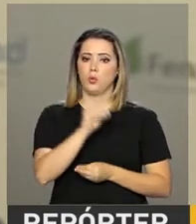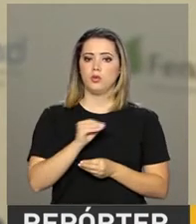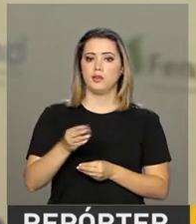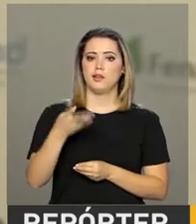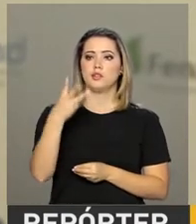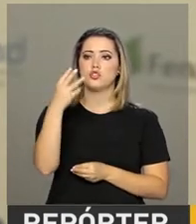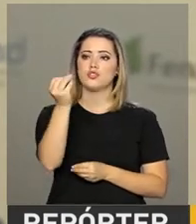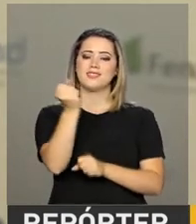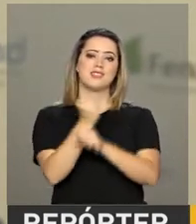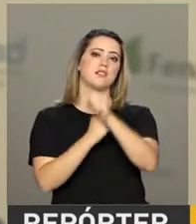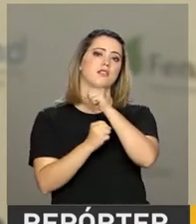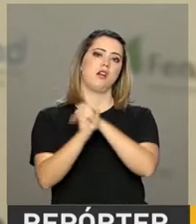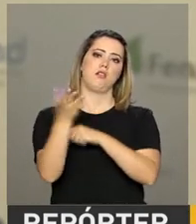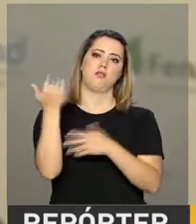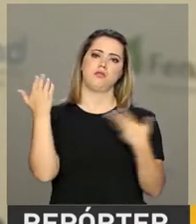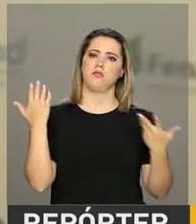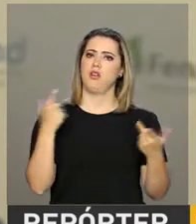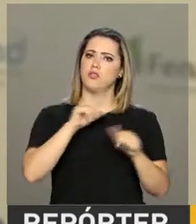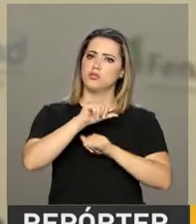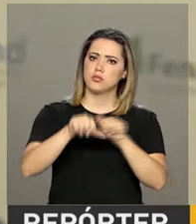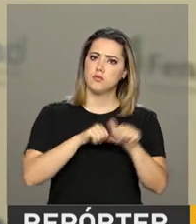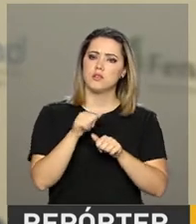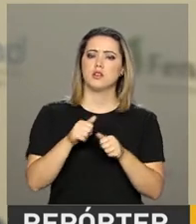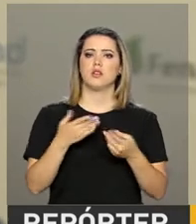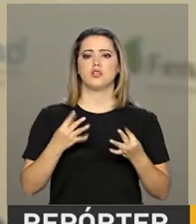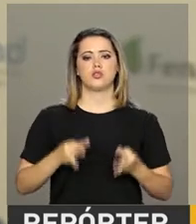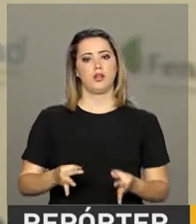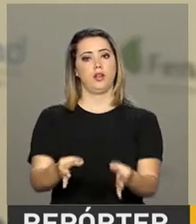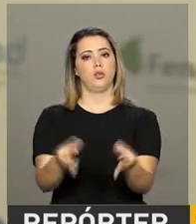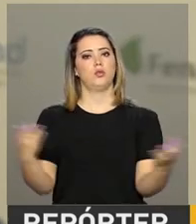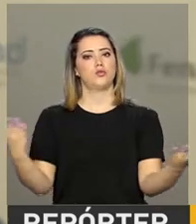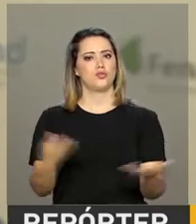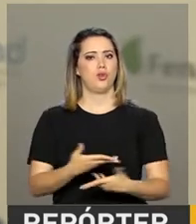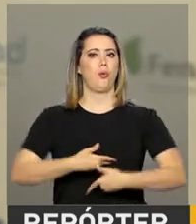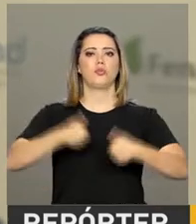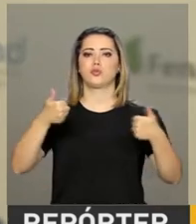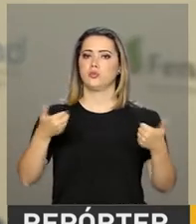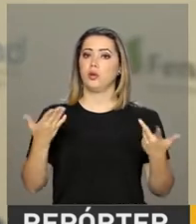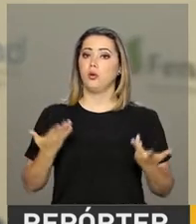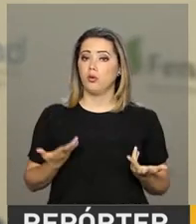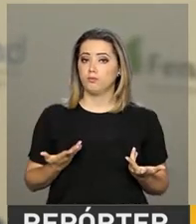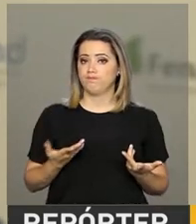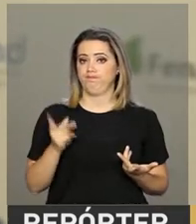completamente diferente de hoje, com a tecnologia, com a medicina de alto custo. Então, medidas que,